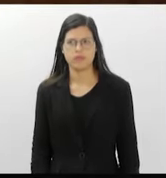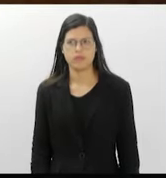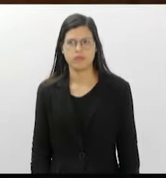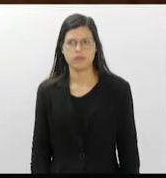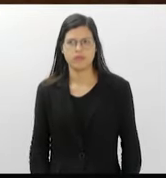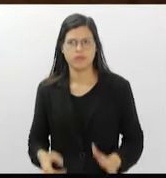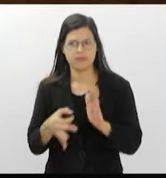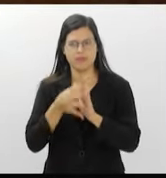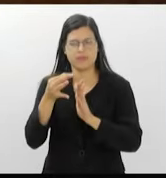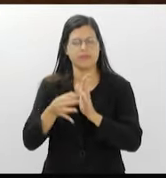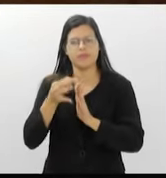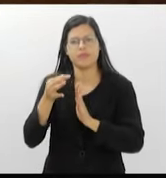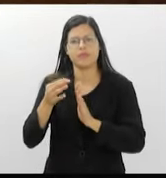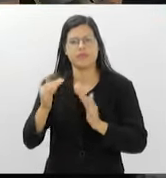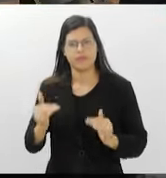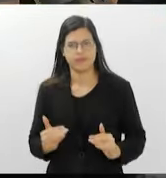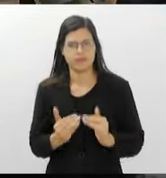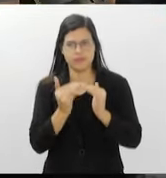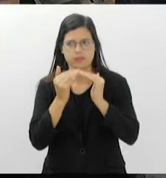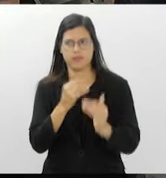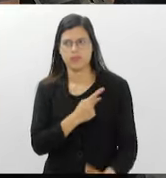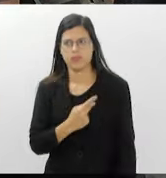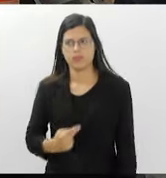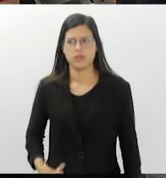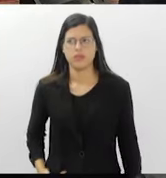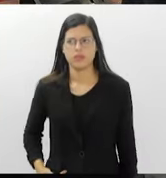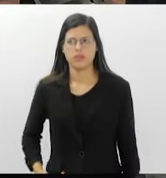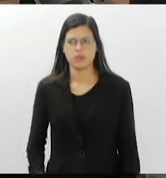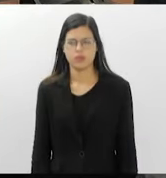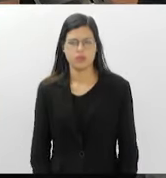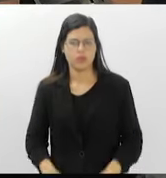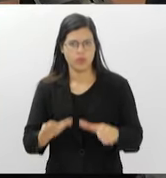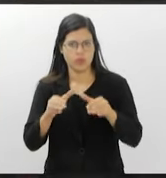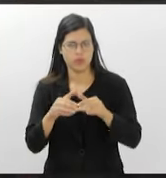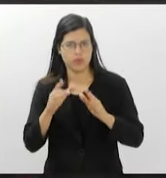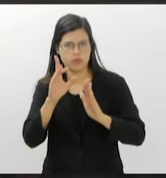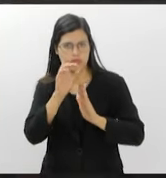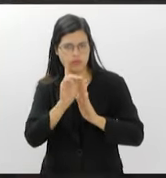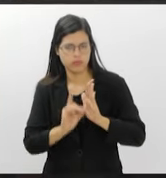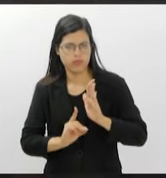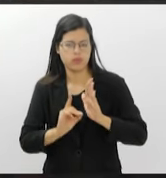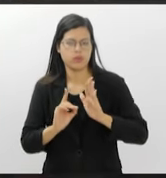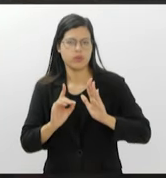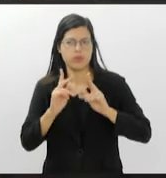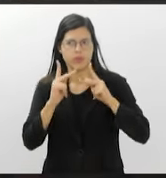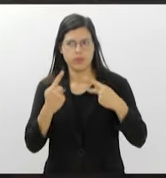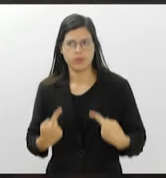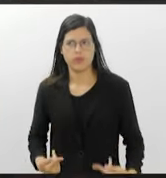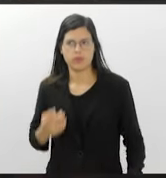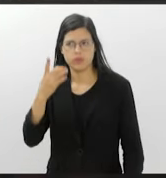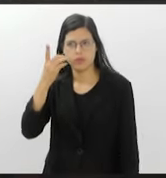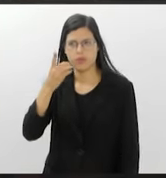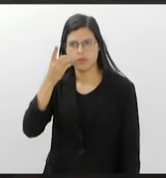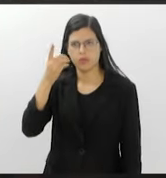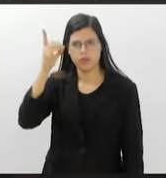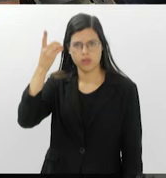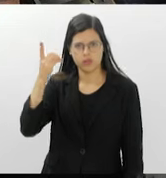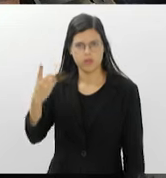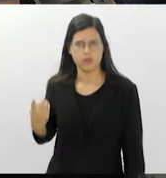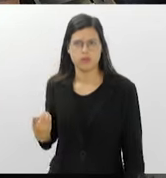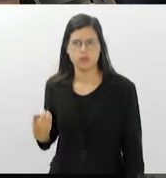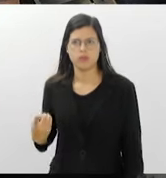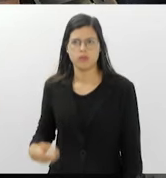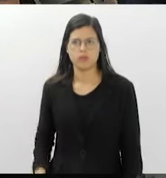Parecer favorável, senhor presidente. Pela Comissão de Defesa dos Direitos Humanos, deputada Dani Monteiro, por favor.